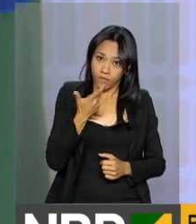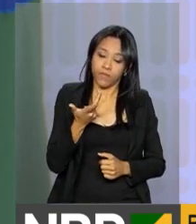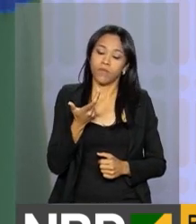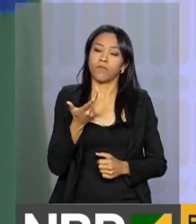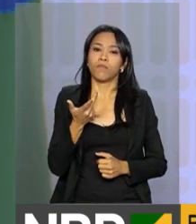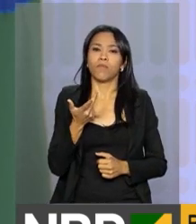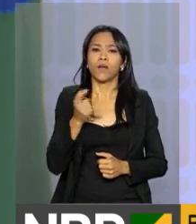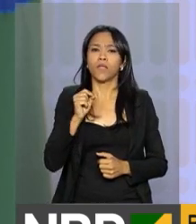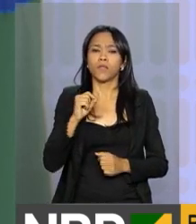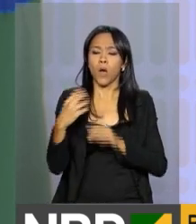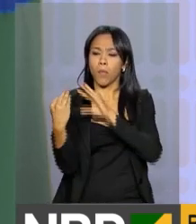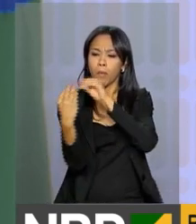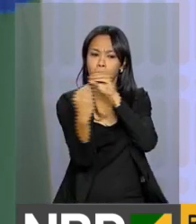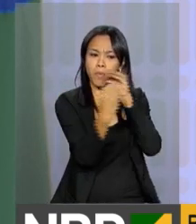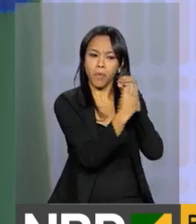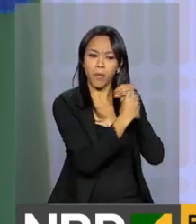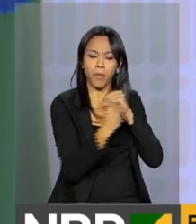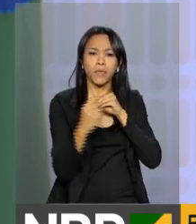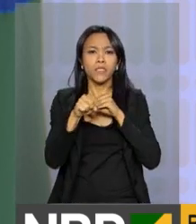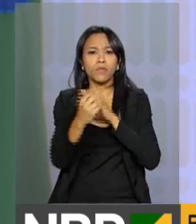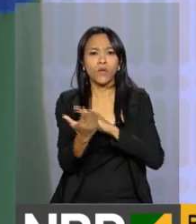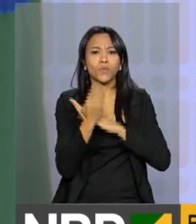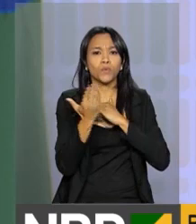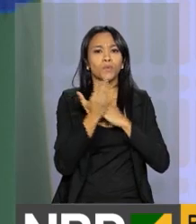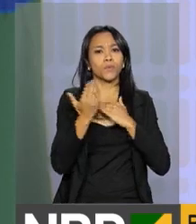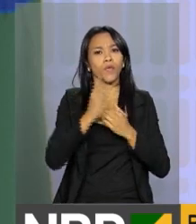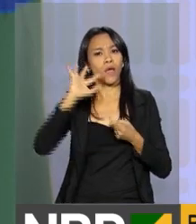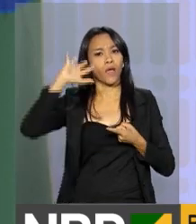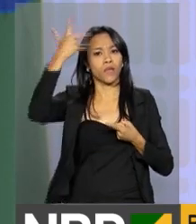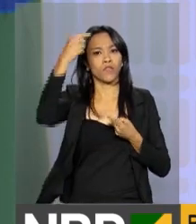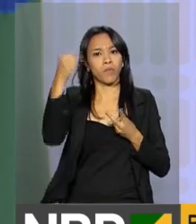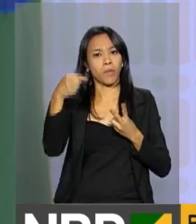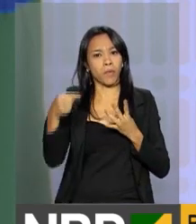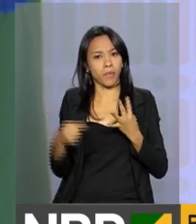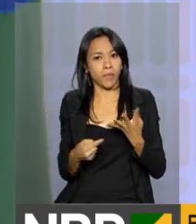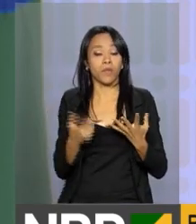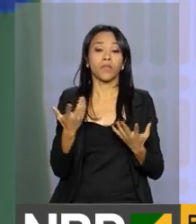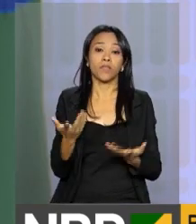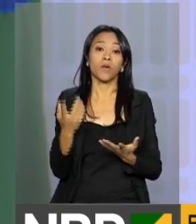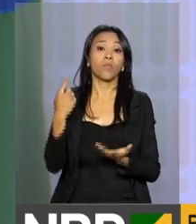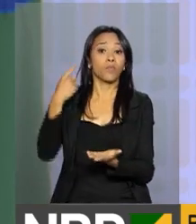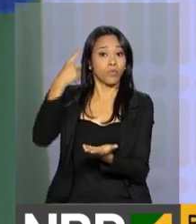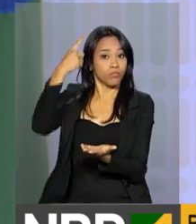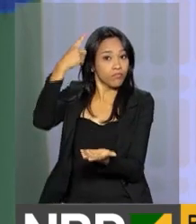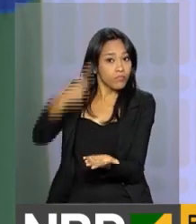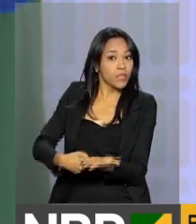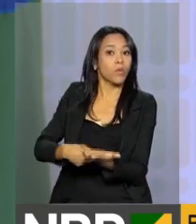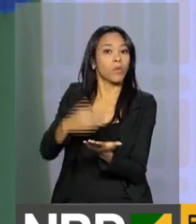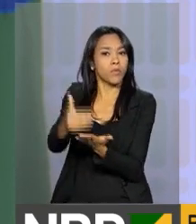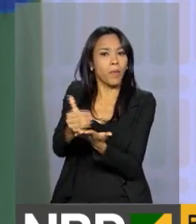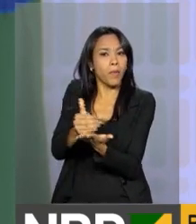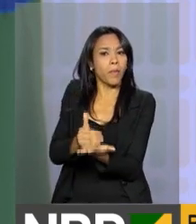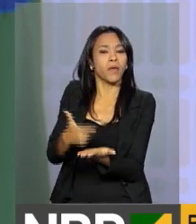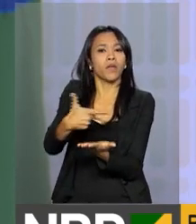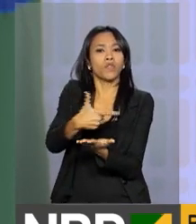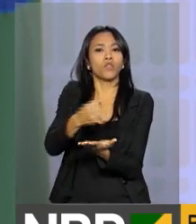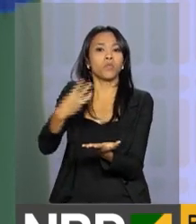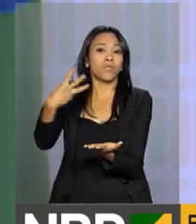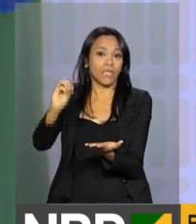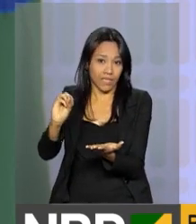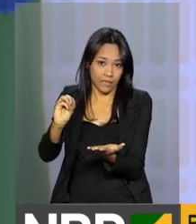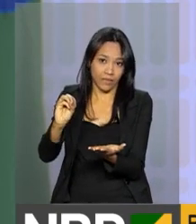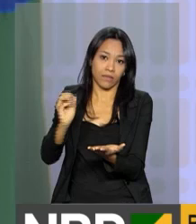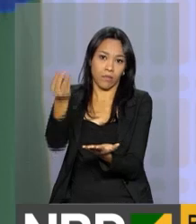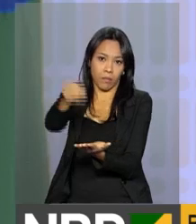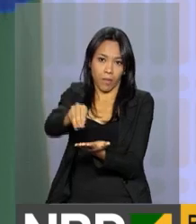em todos os domínios. E a implementação da Agenda 2030 não é exceção